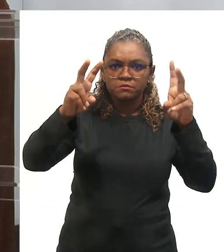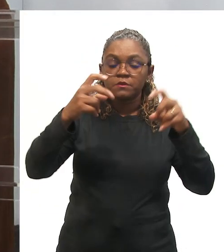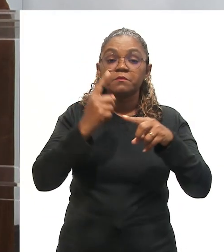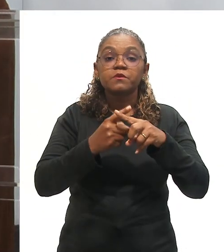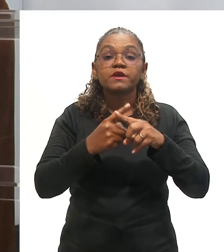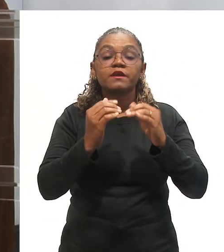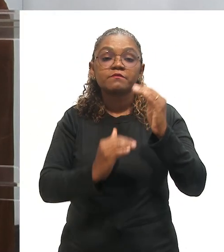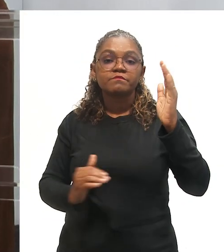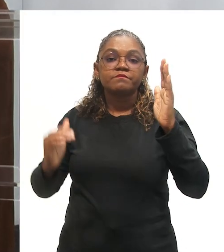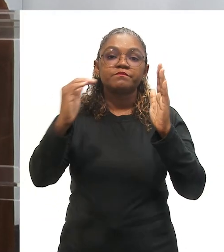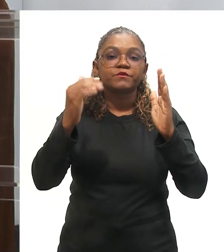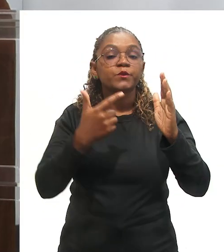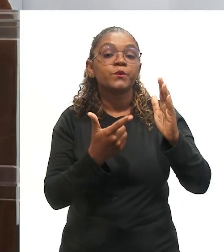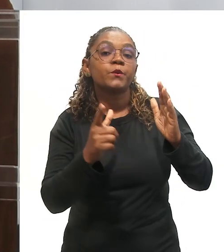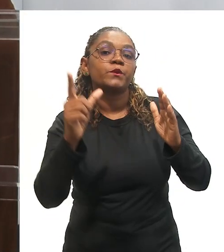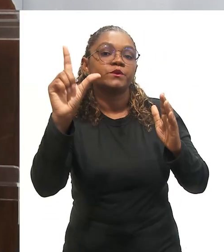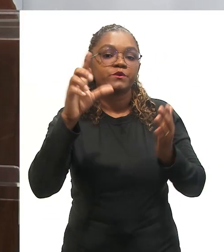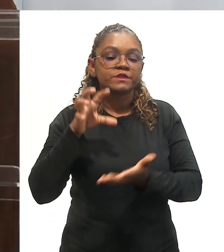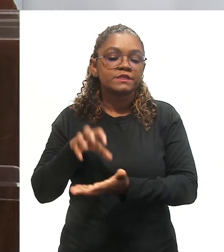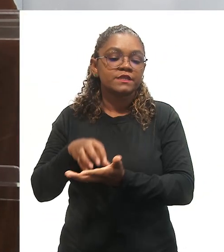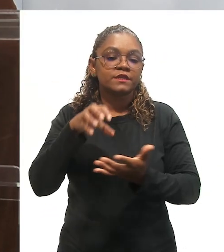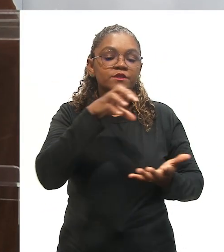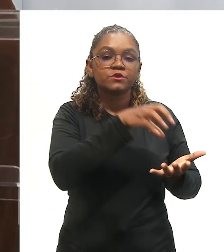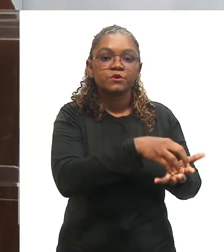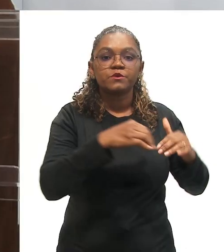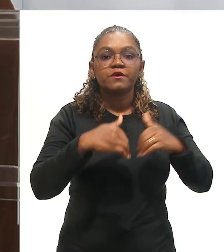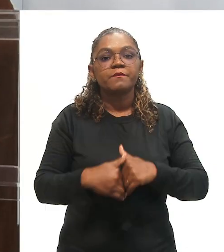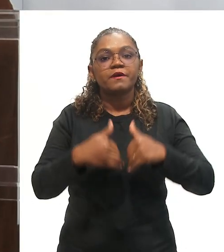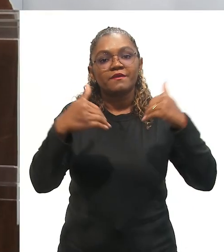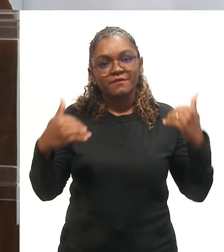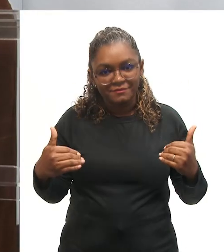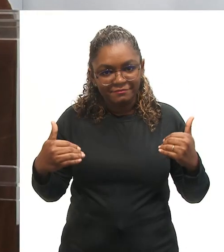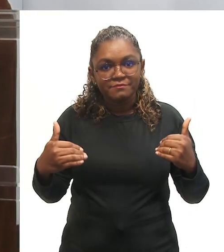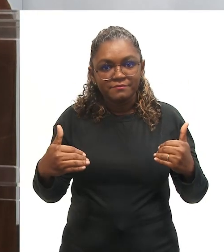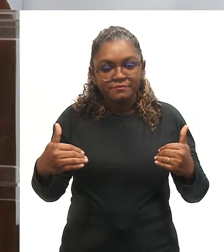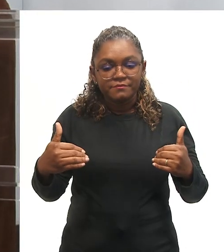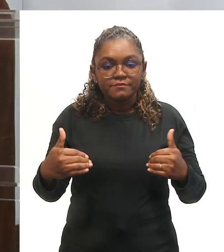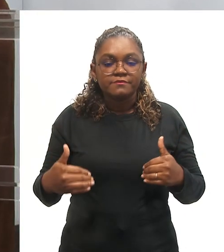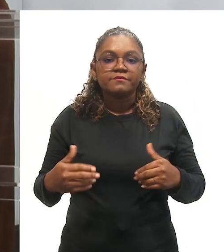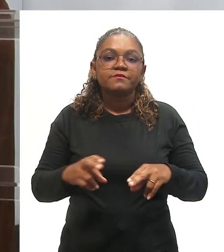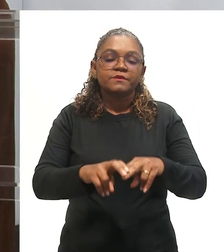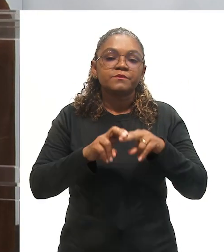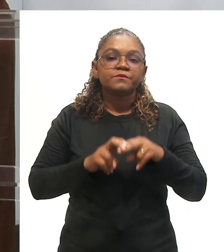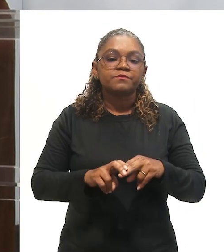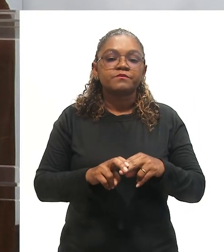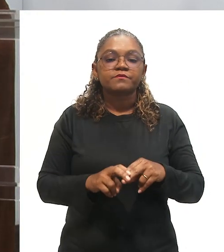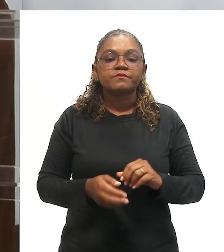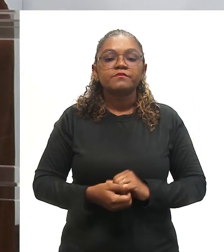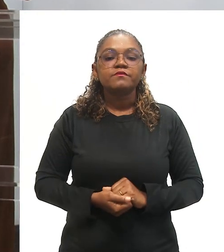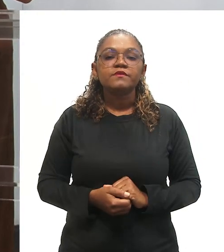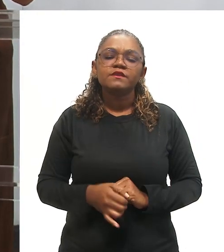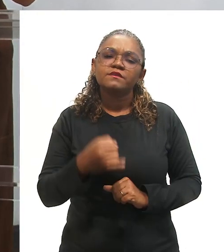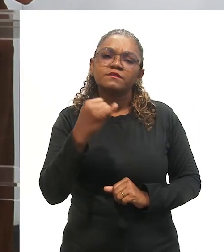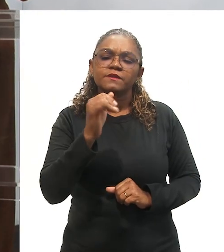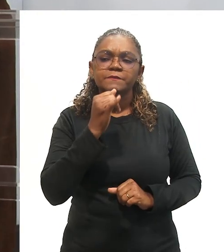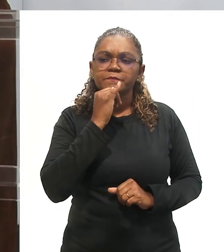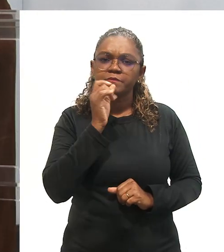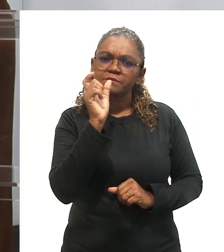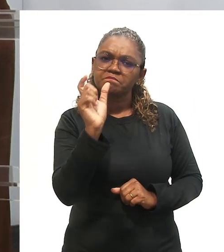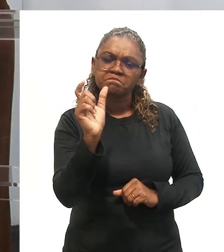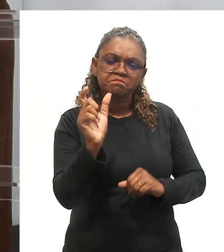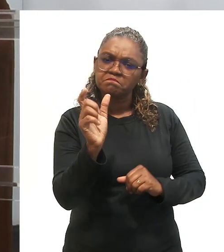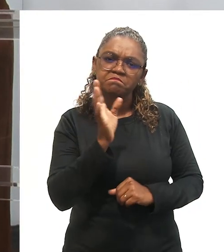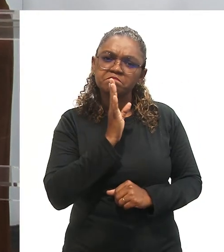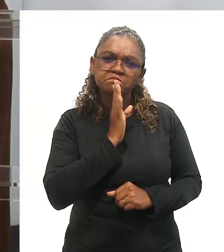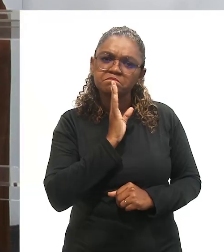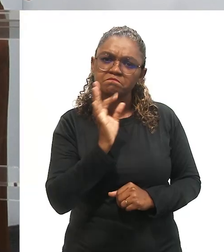unidade da federação. Os setoriais, muitas vezes, não desenvolvem. Então, se muitas vezes você viu um termo aqui, você